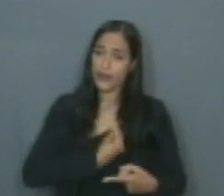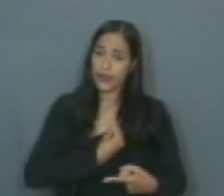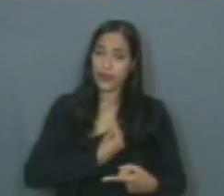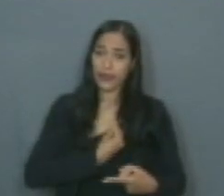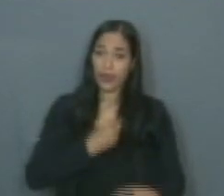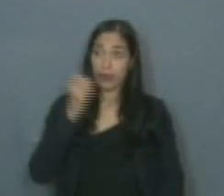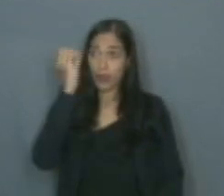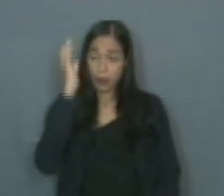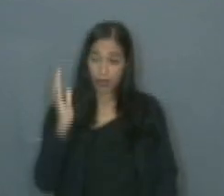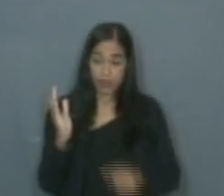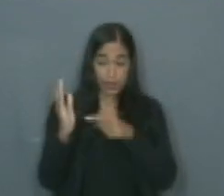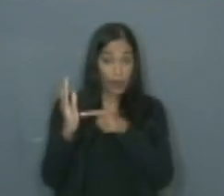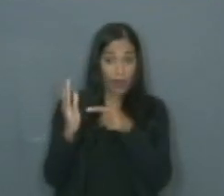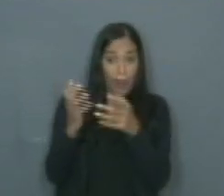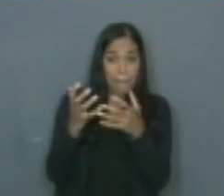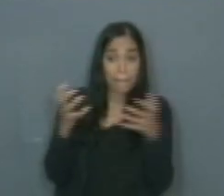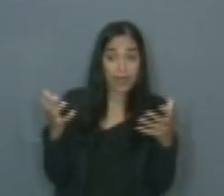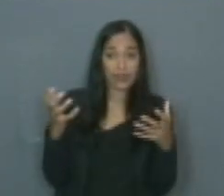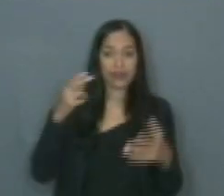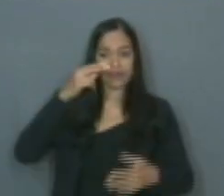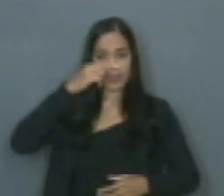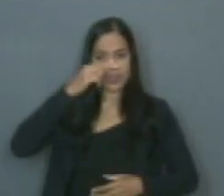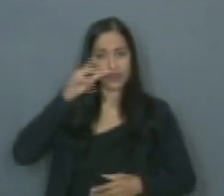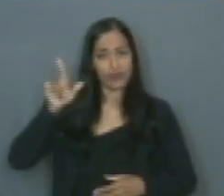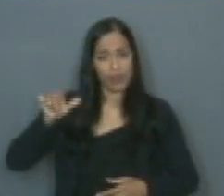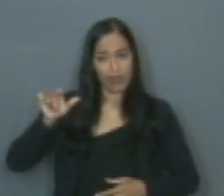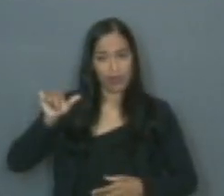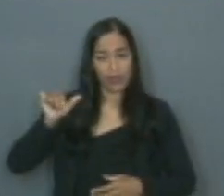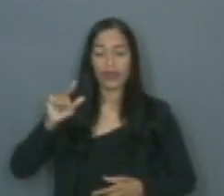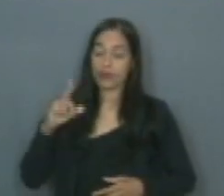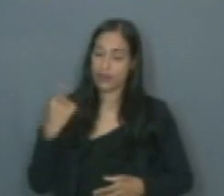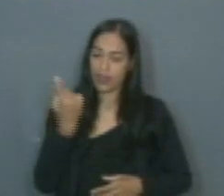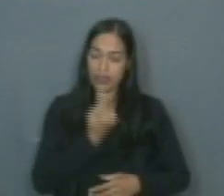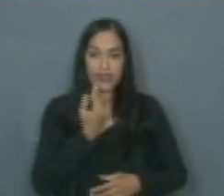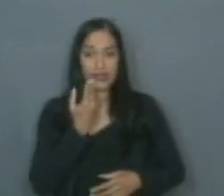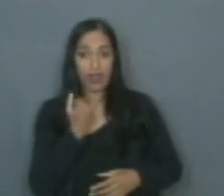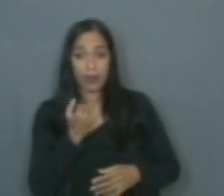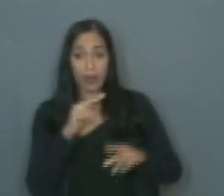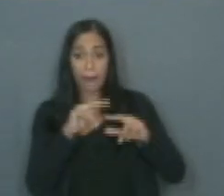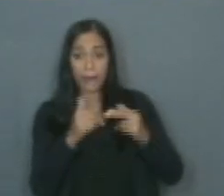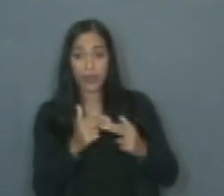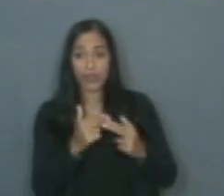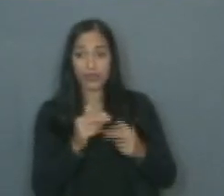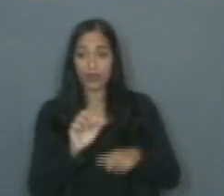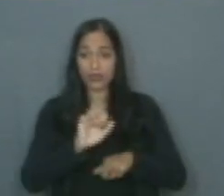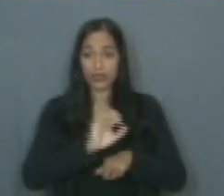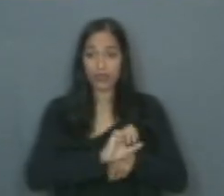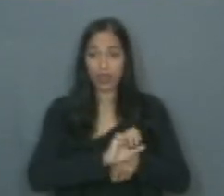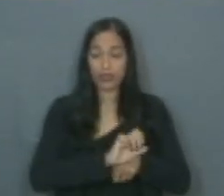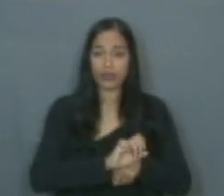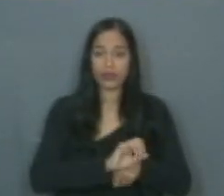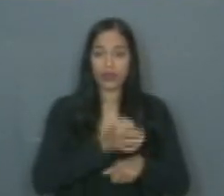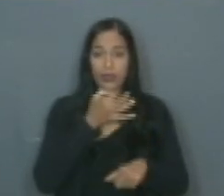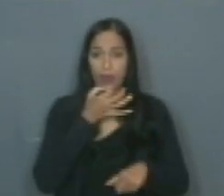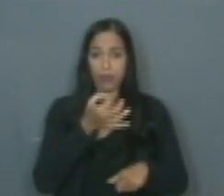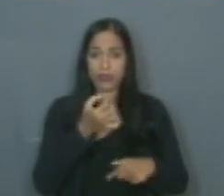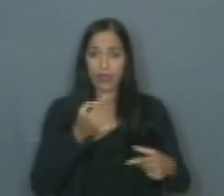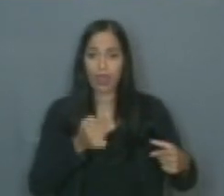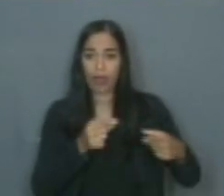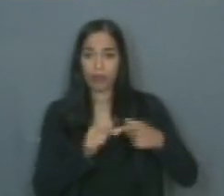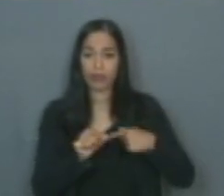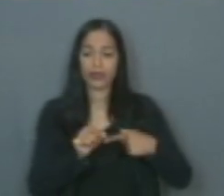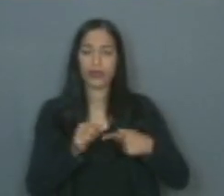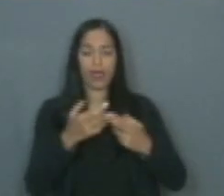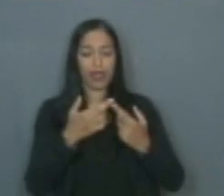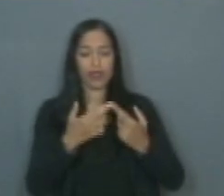nação majoritariamente cristã, e a gente sabe que não é por conta disso que o Estado teria que ter uma posição